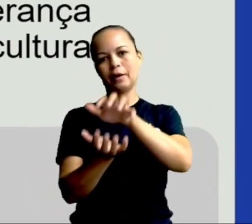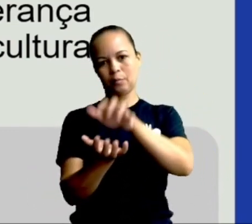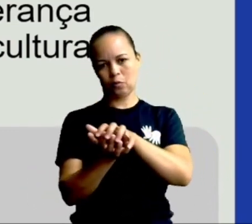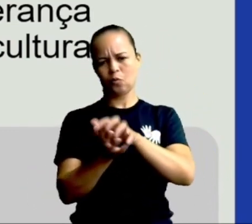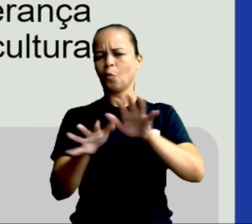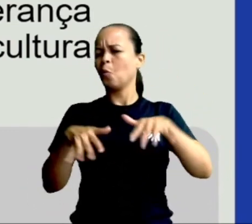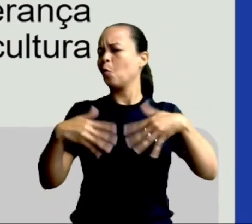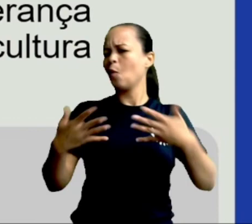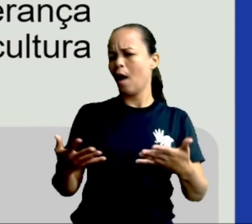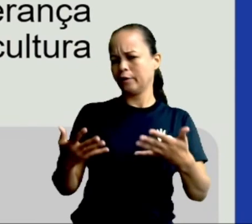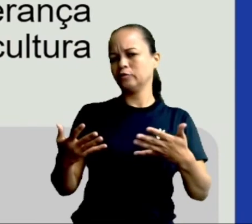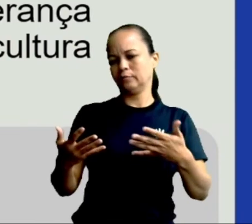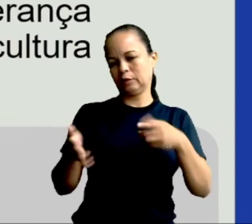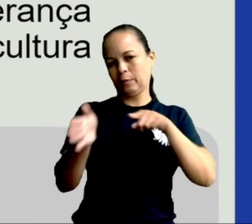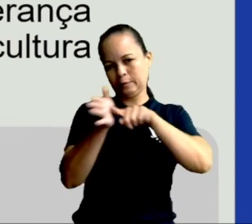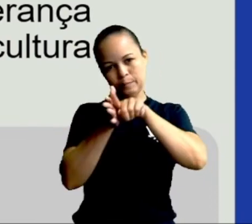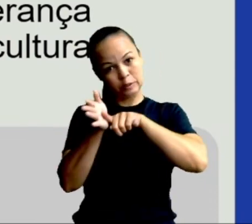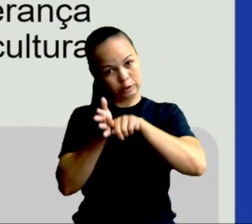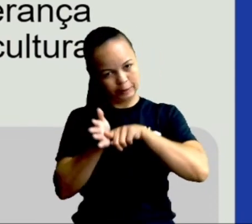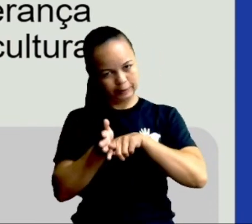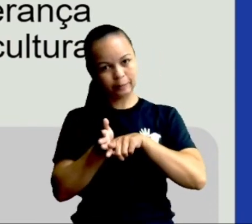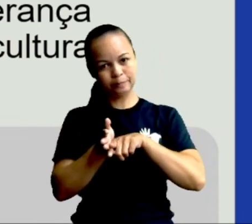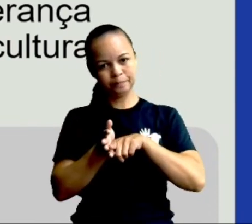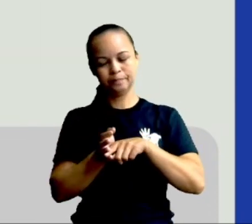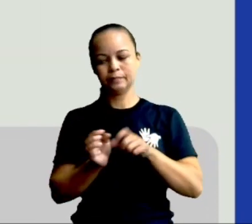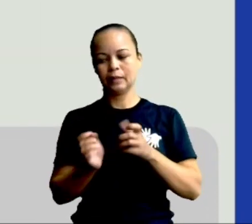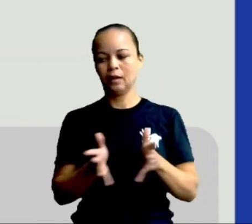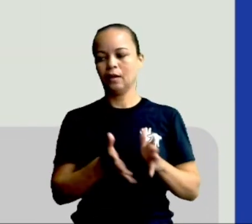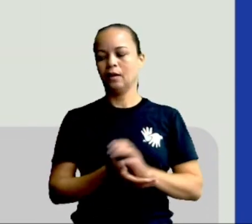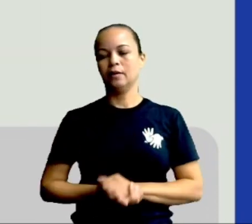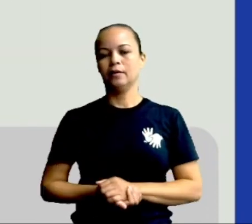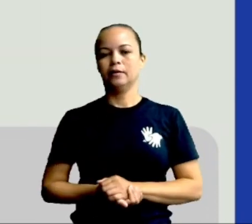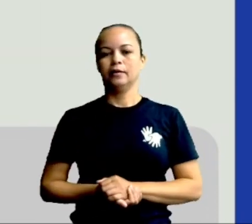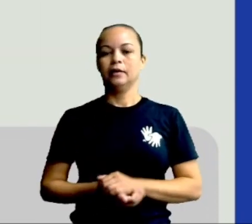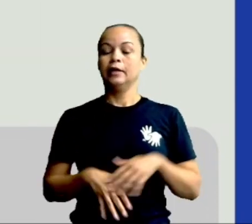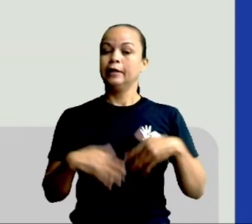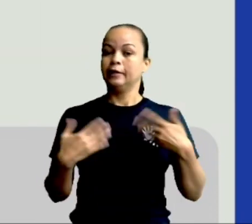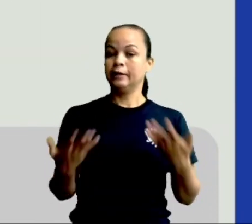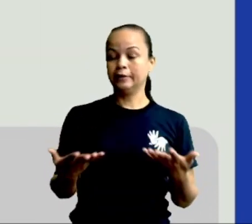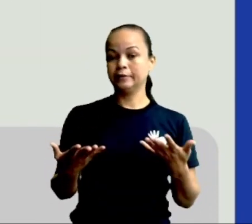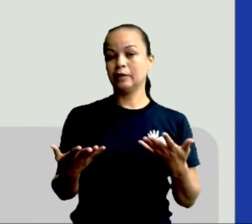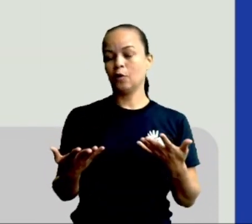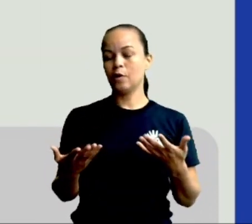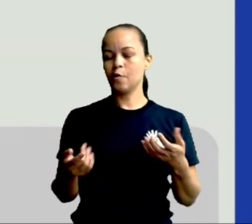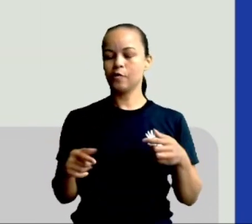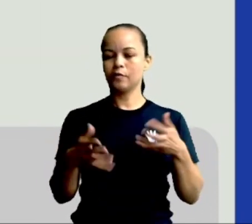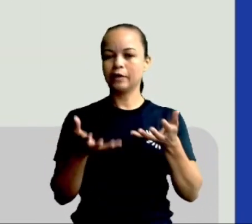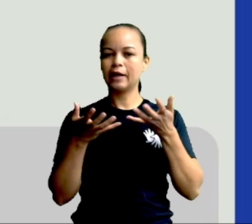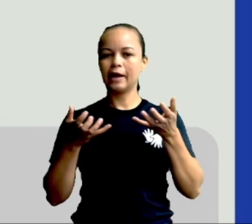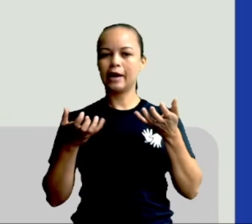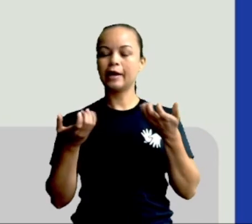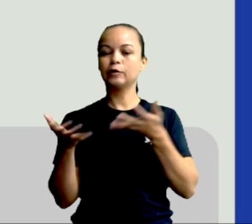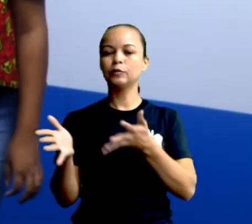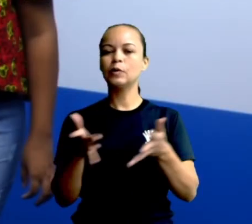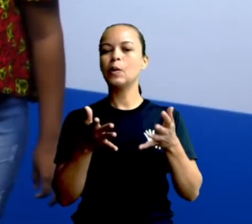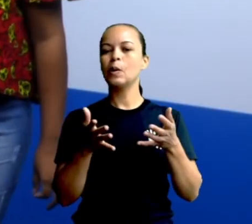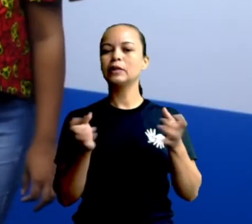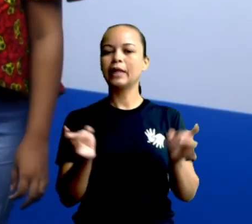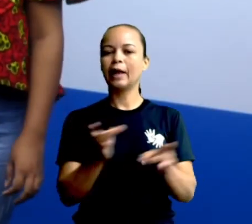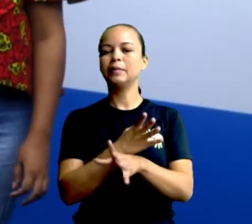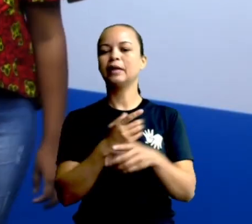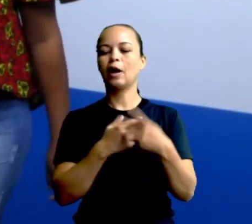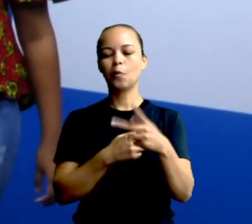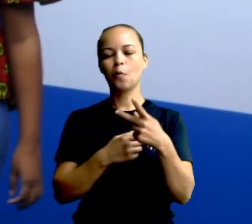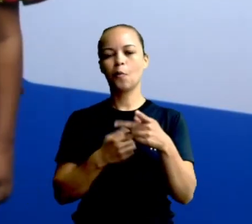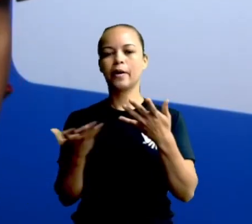Essa, de verdade, é uma pesquisa, né? Então, eu quero encerrar a aula de hoje com essa palavrinha.